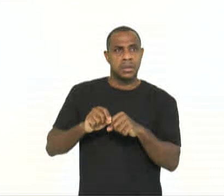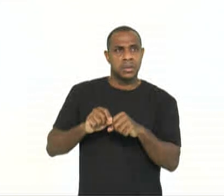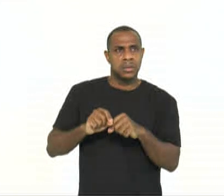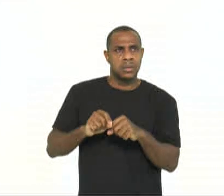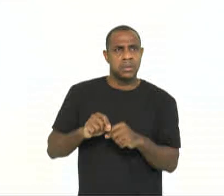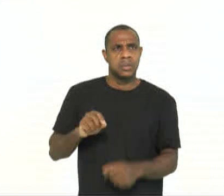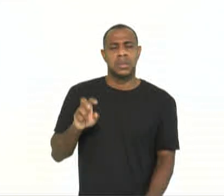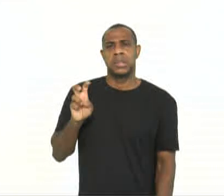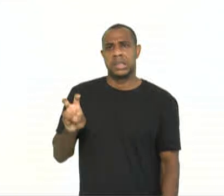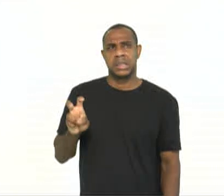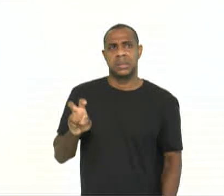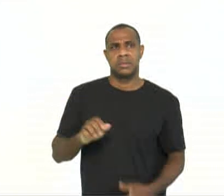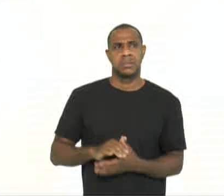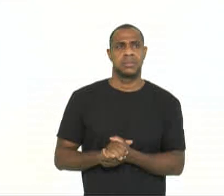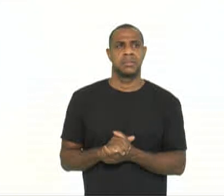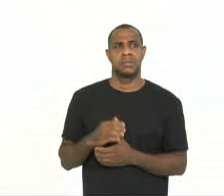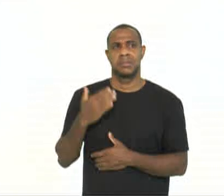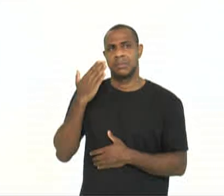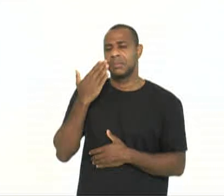presidente, e existe o exílio de